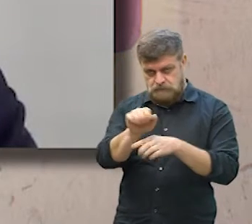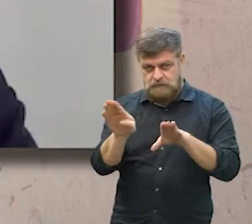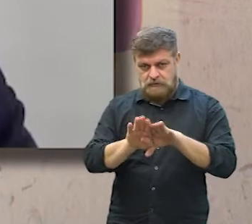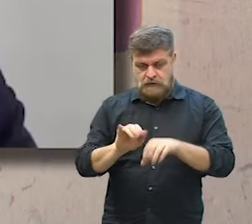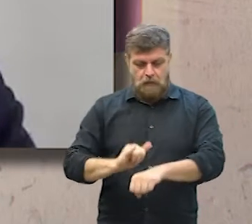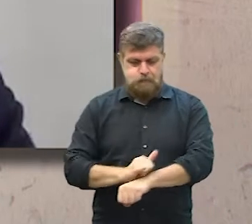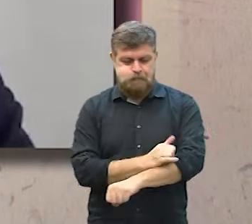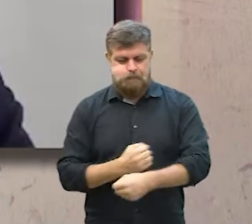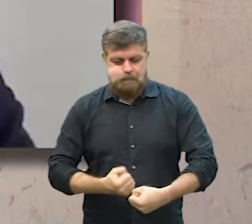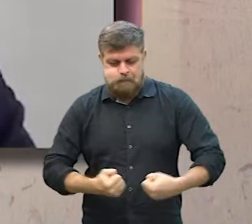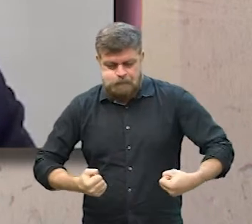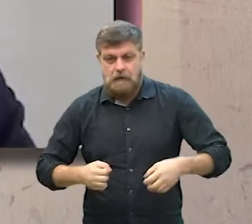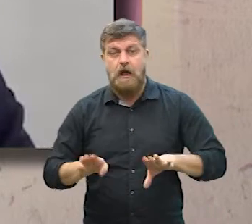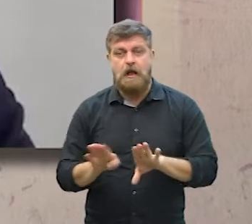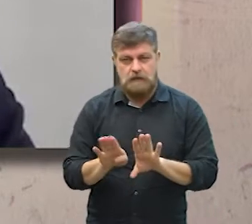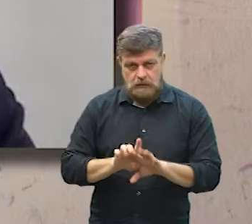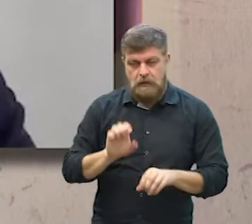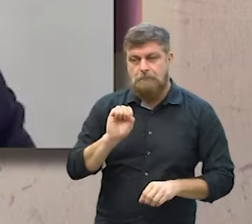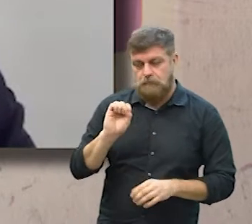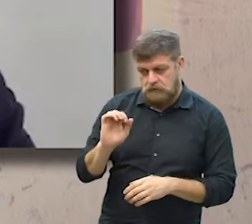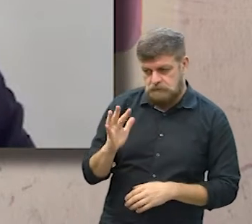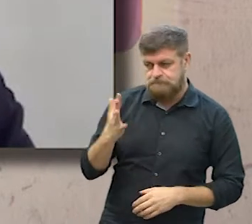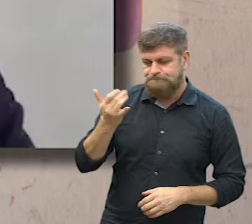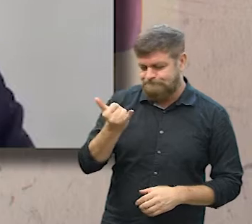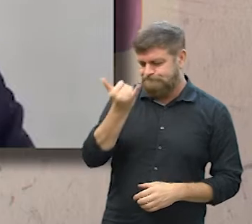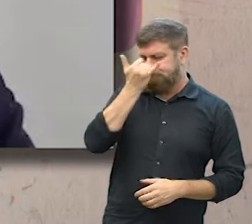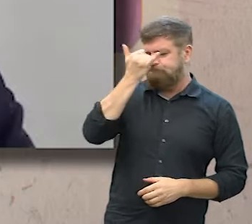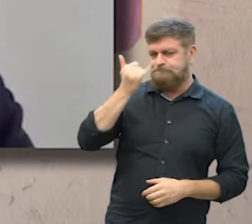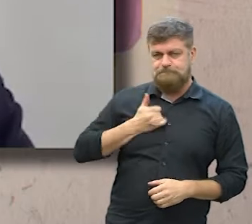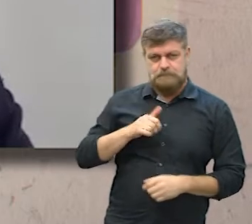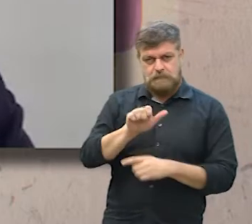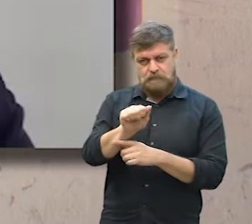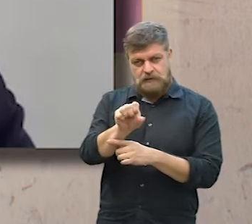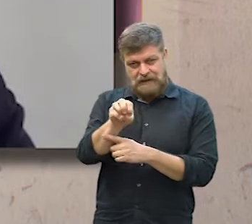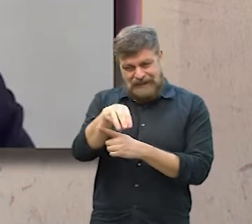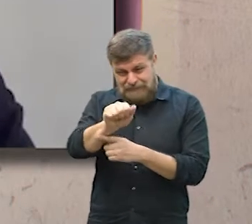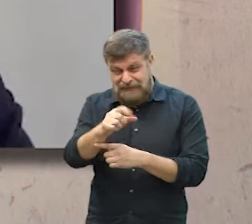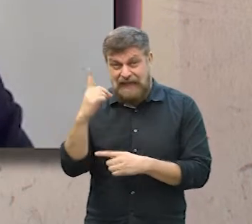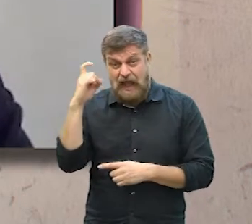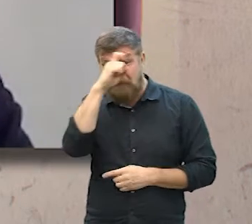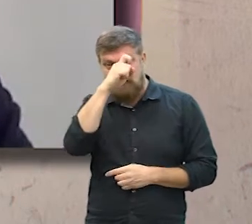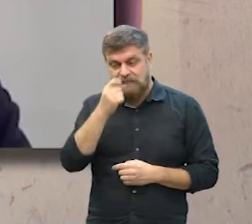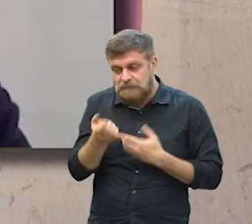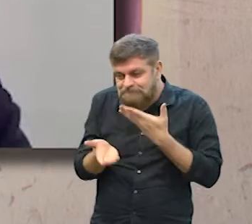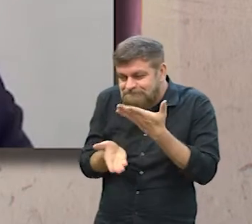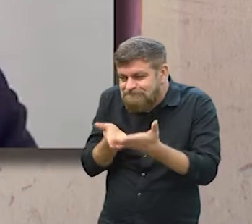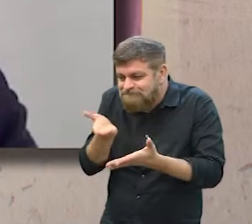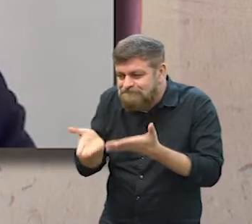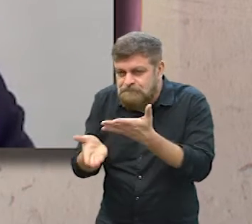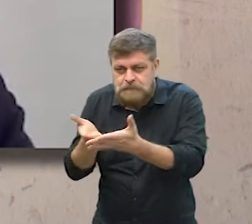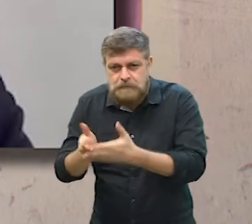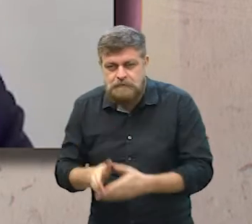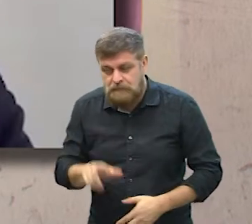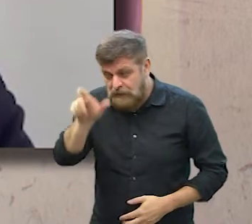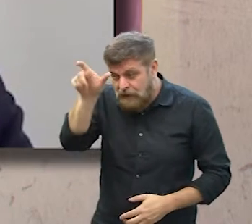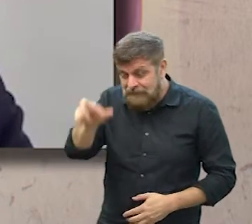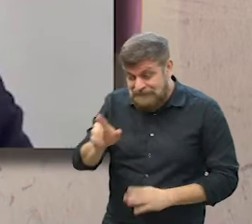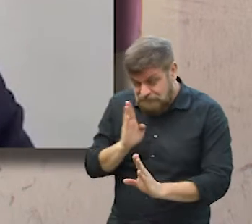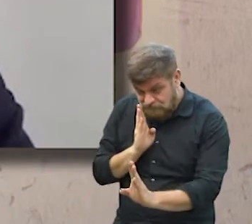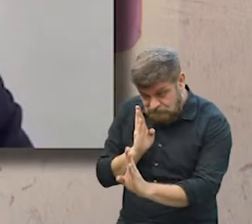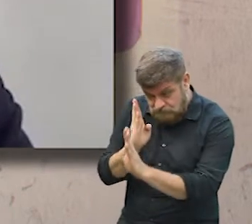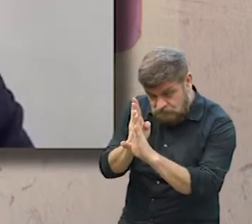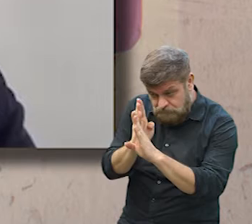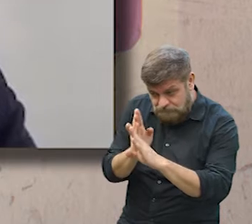a obesidade, bem lembrado, são outras causas que não só, na verdade, elas dificultam o tratamento da asma. Se você não